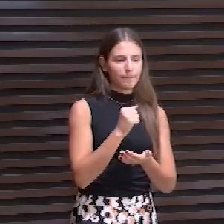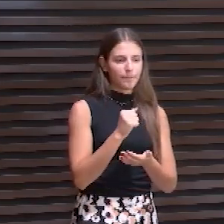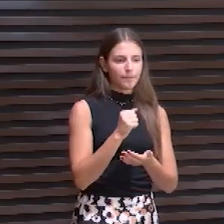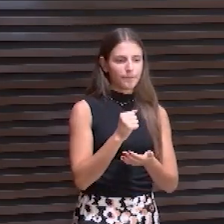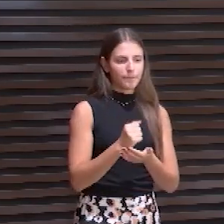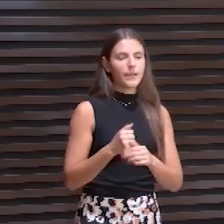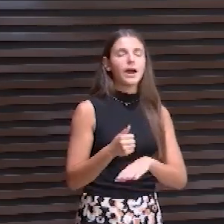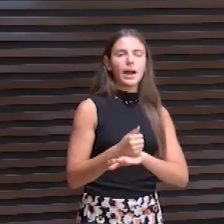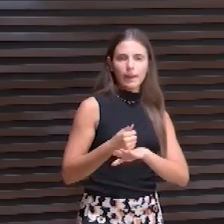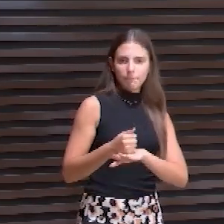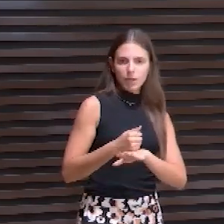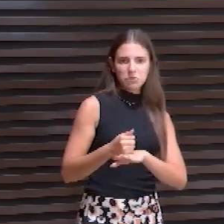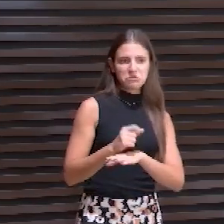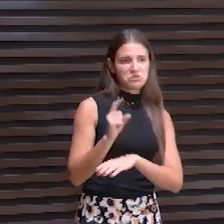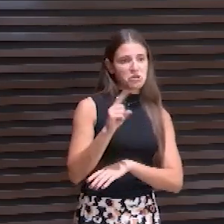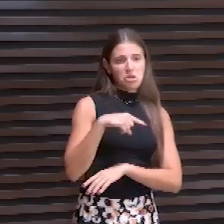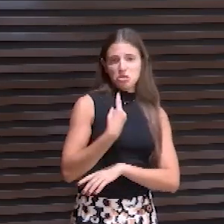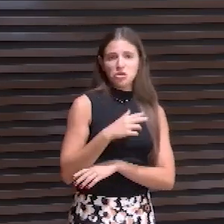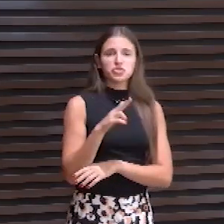dos evangelhos.